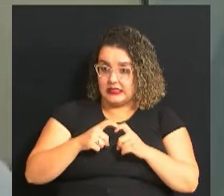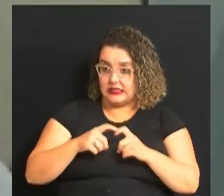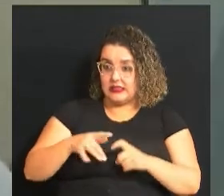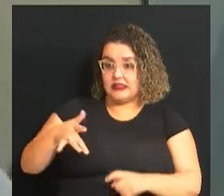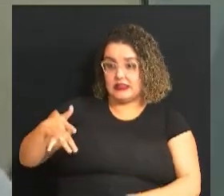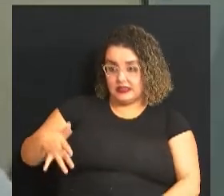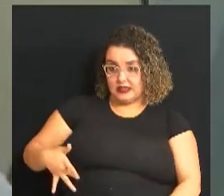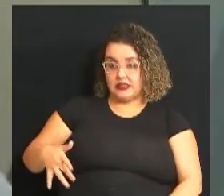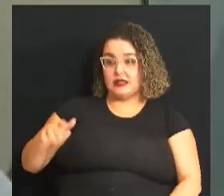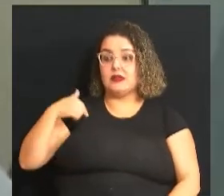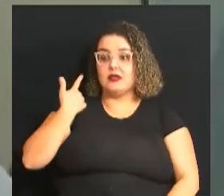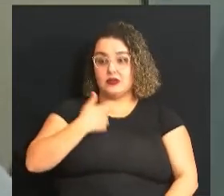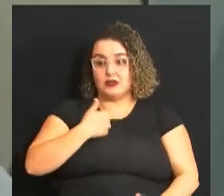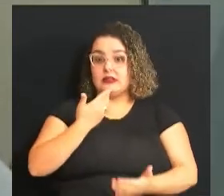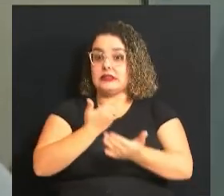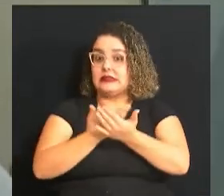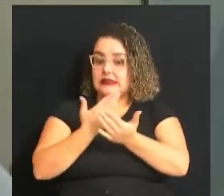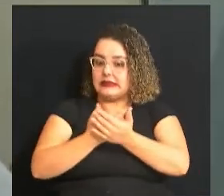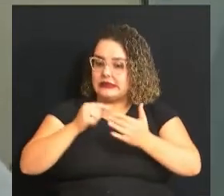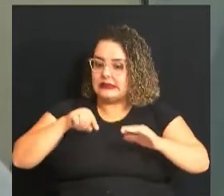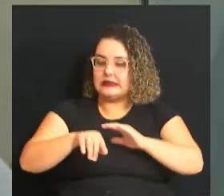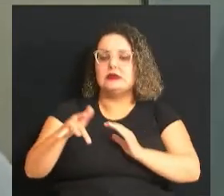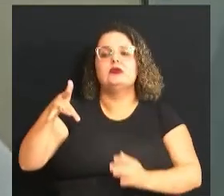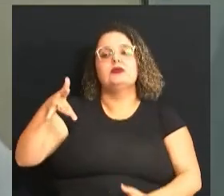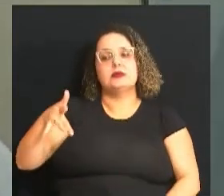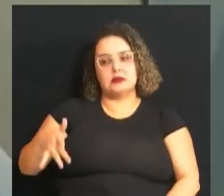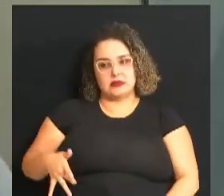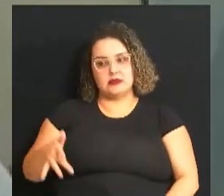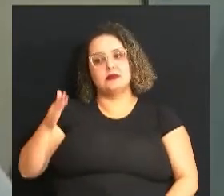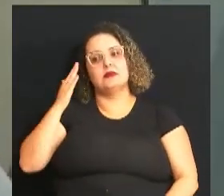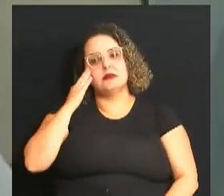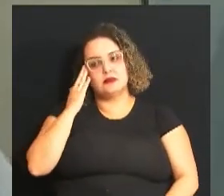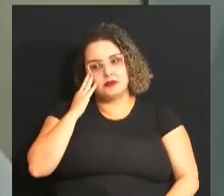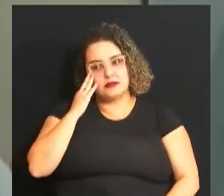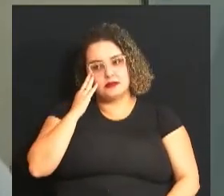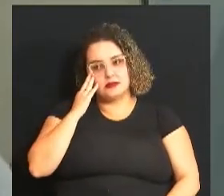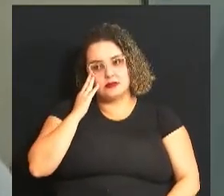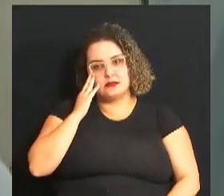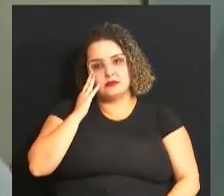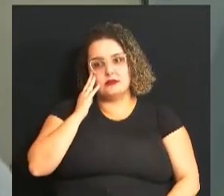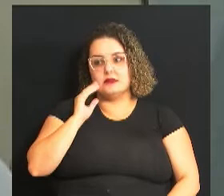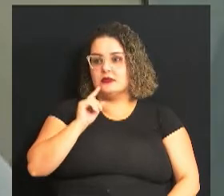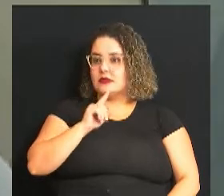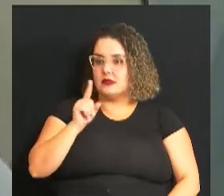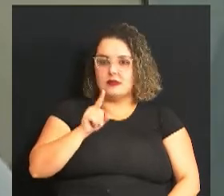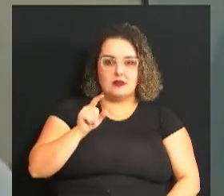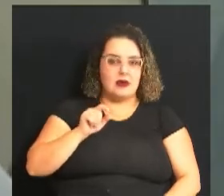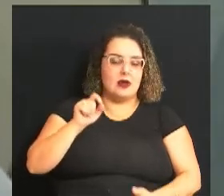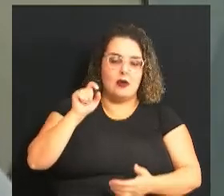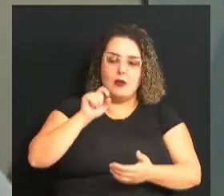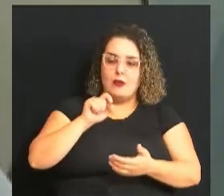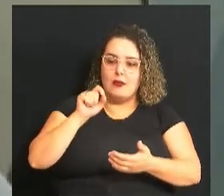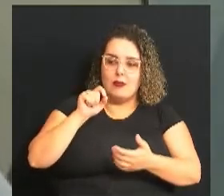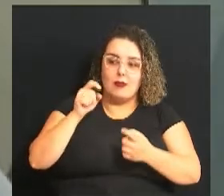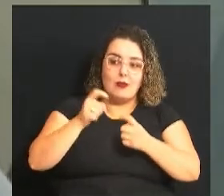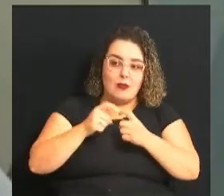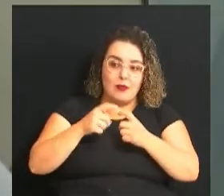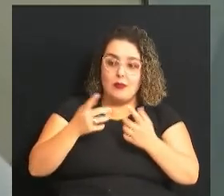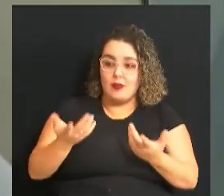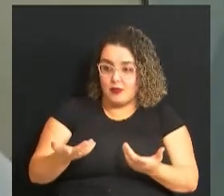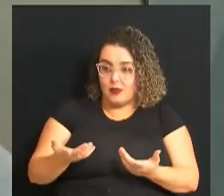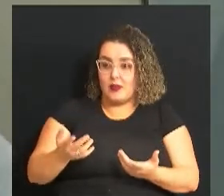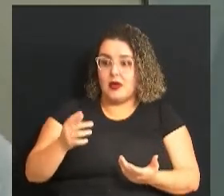estudamos vastamente o fígado, nós sabemos que não vale a pena prescrever aquele medicamento, aquele